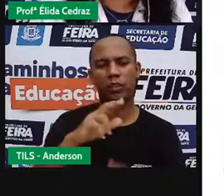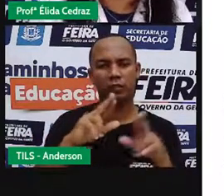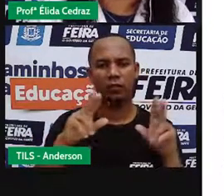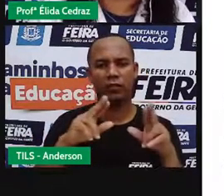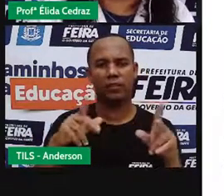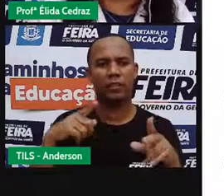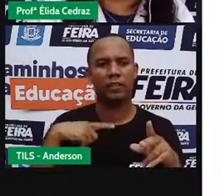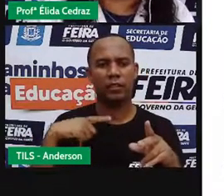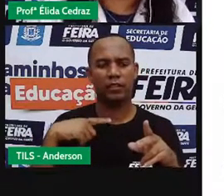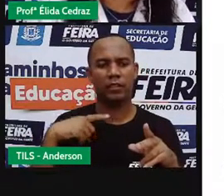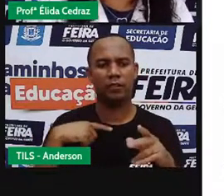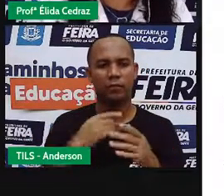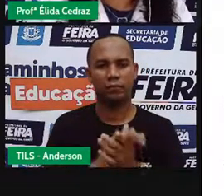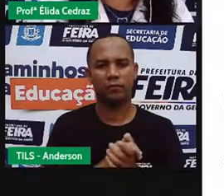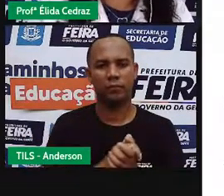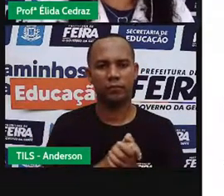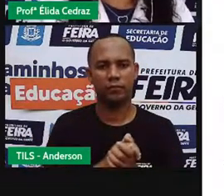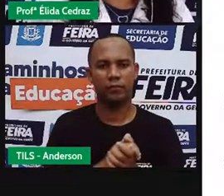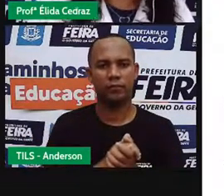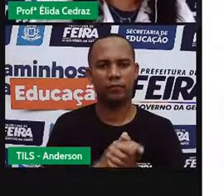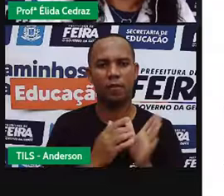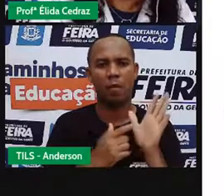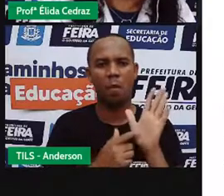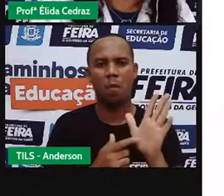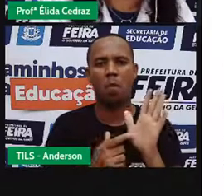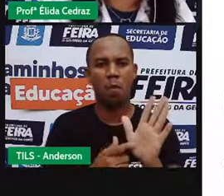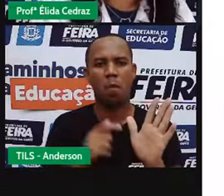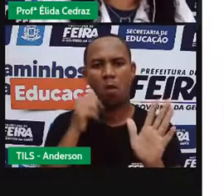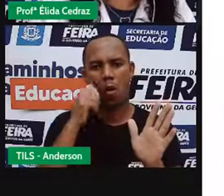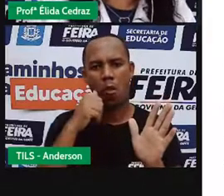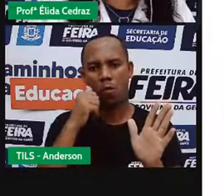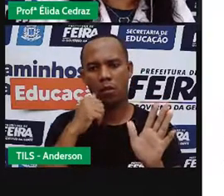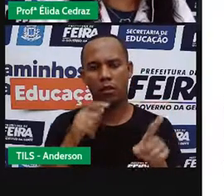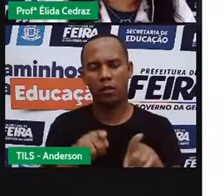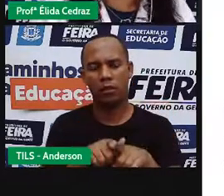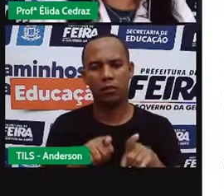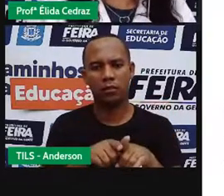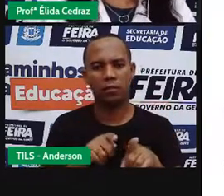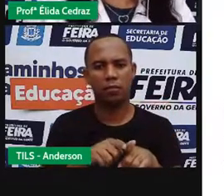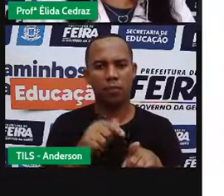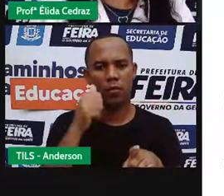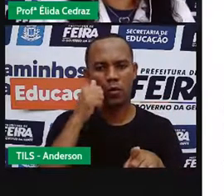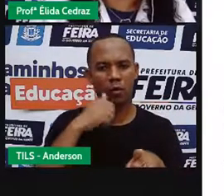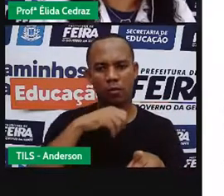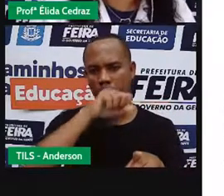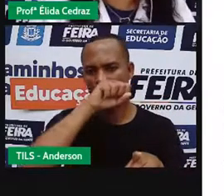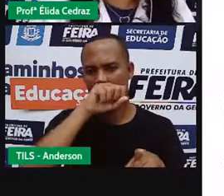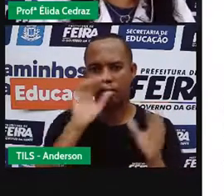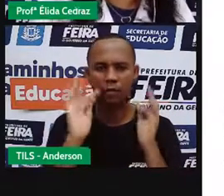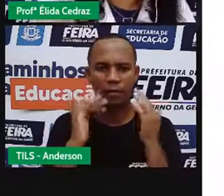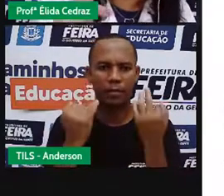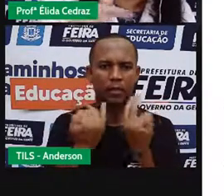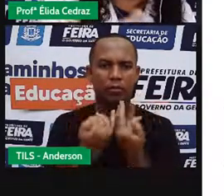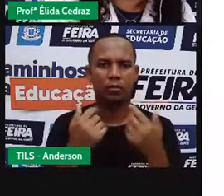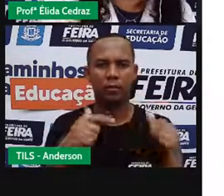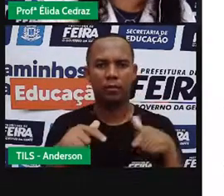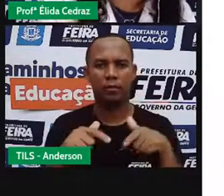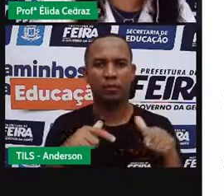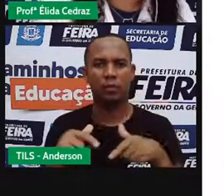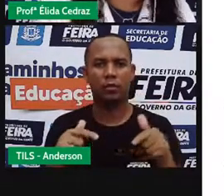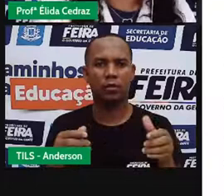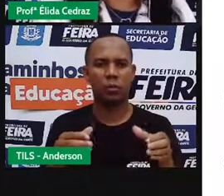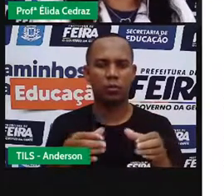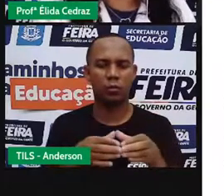temos a cabocla, que representa as mulheres, mães de família, trabalhadoras, que estavam